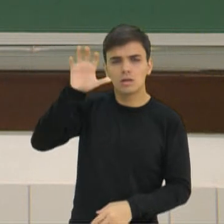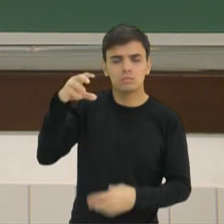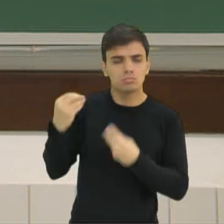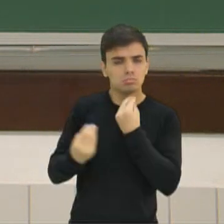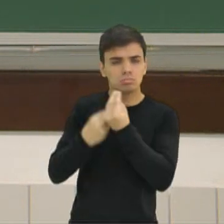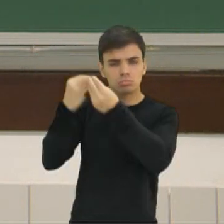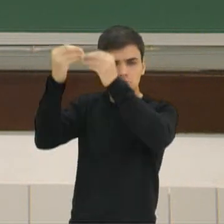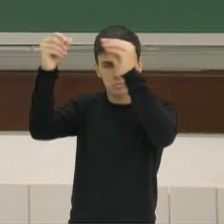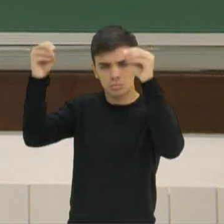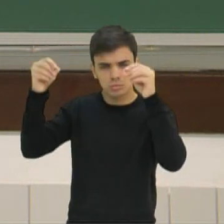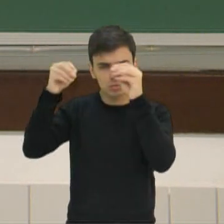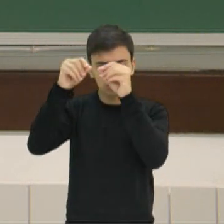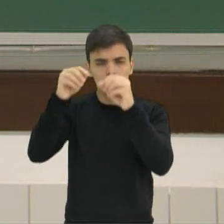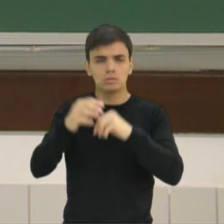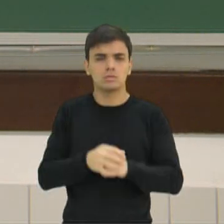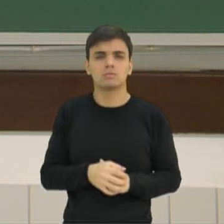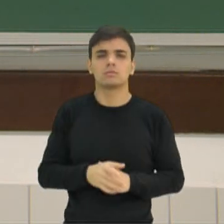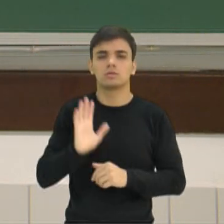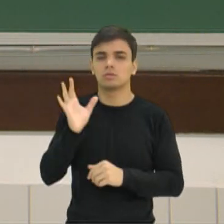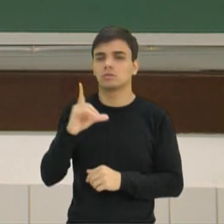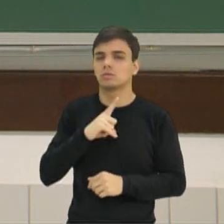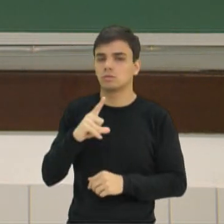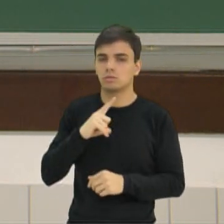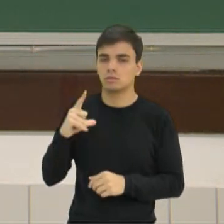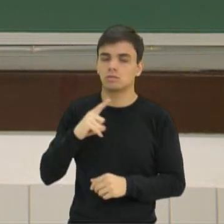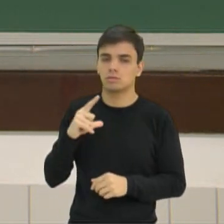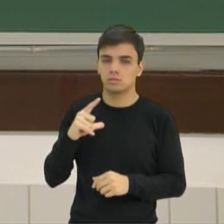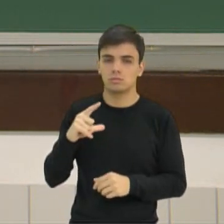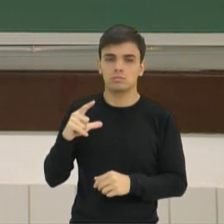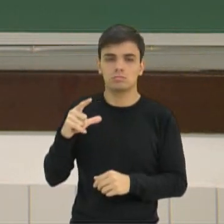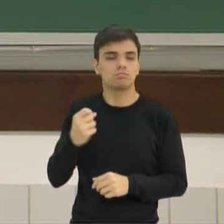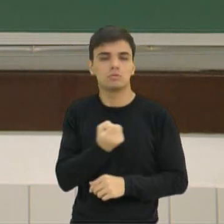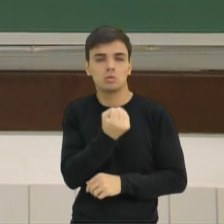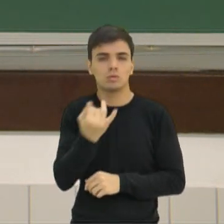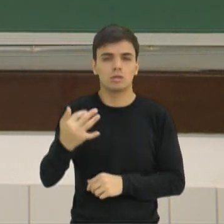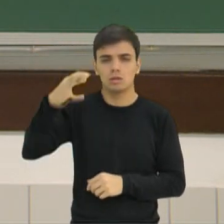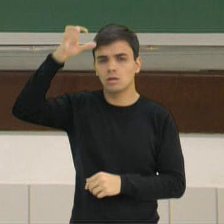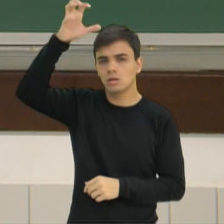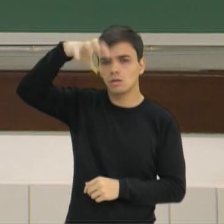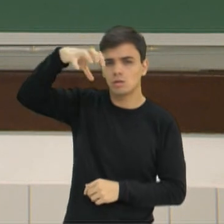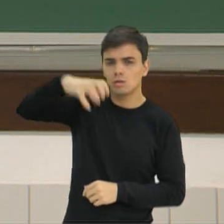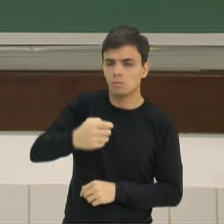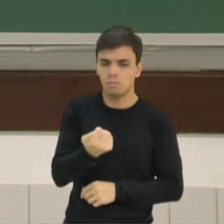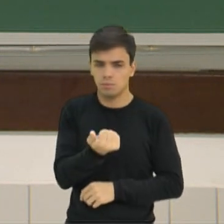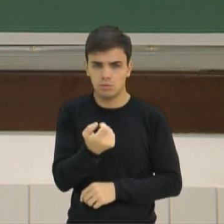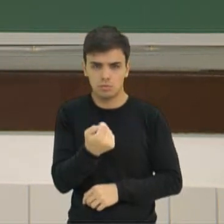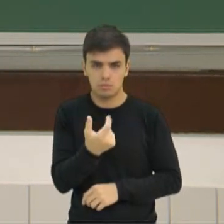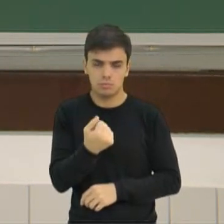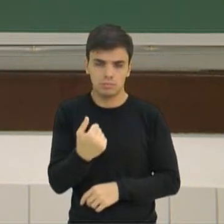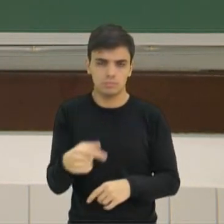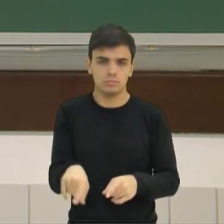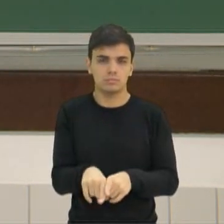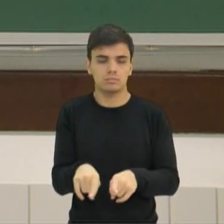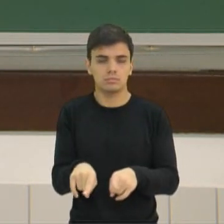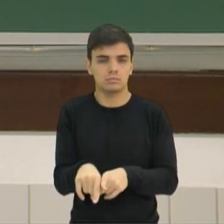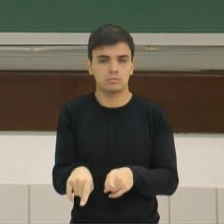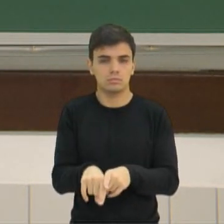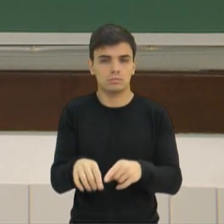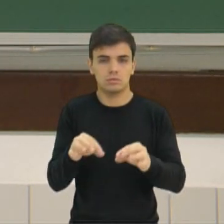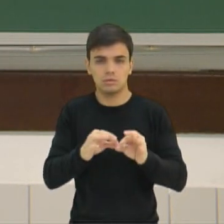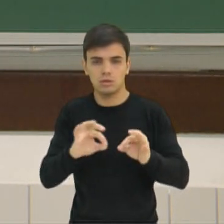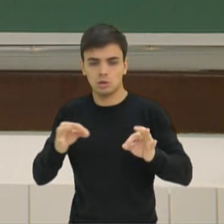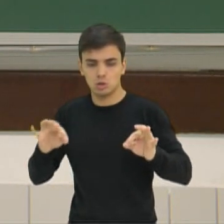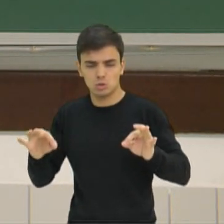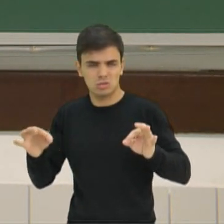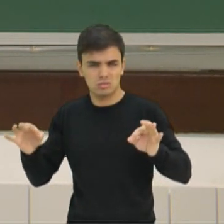de semiárido, ou seja, já tem uma precipitação menor, a quantidade de chuvas é menor. A região fica ali longos períodos